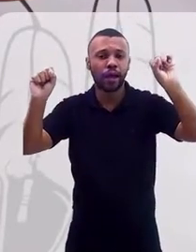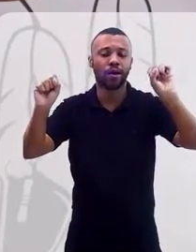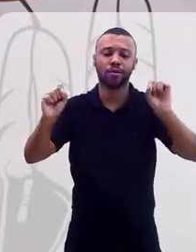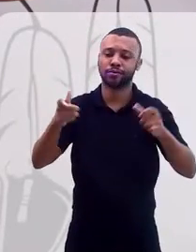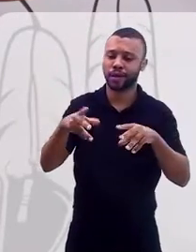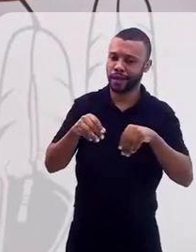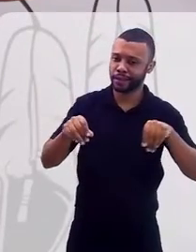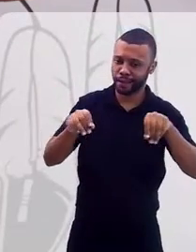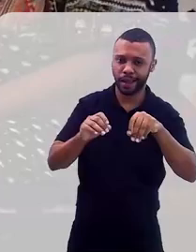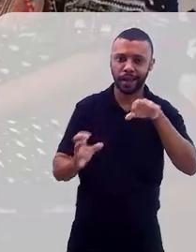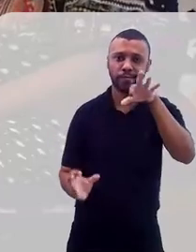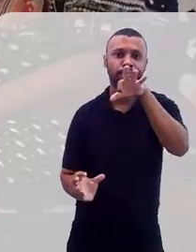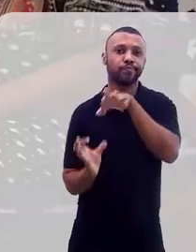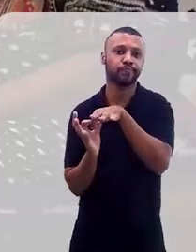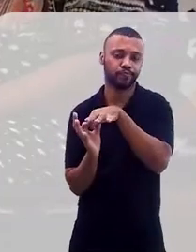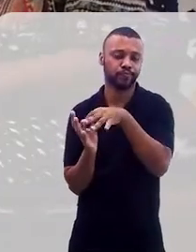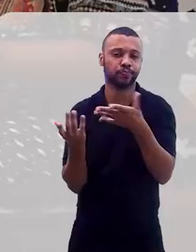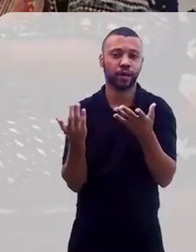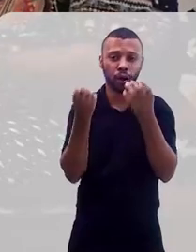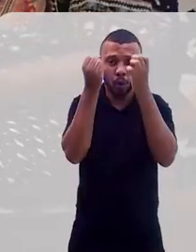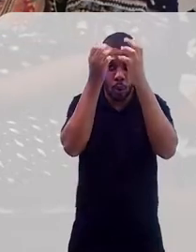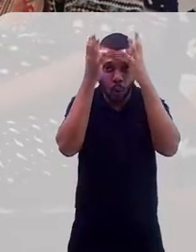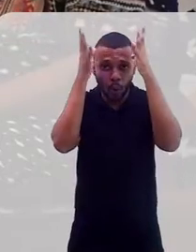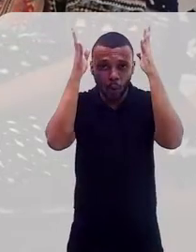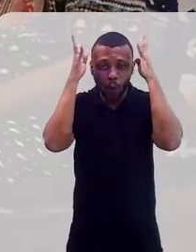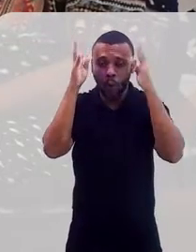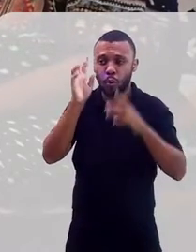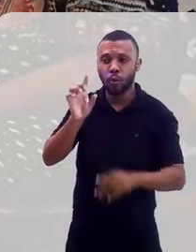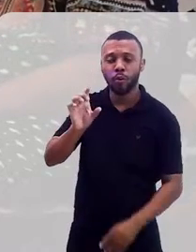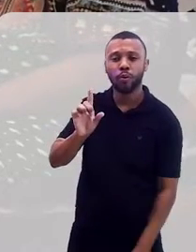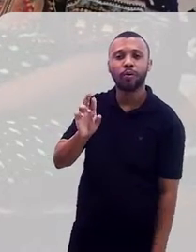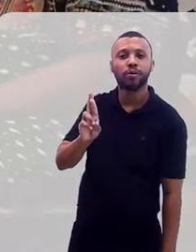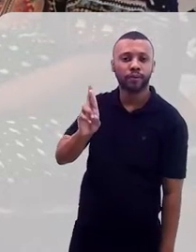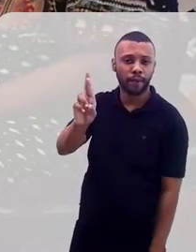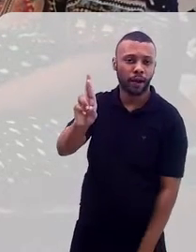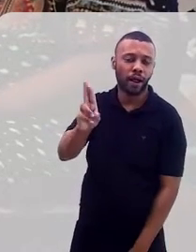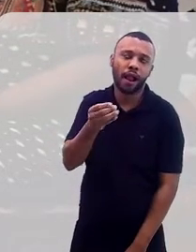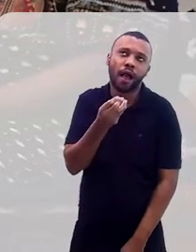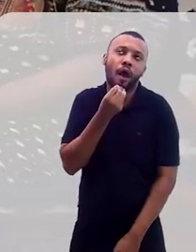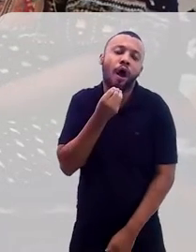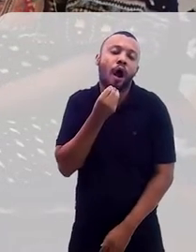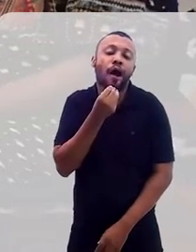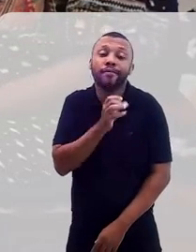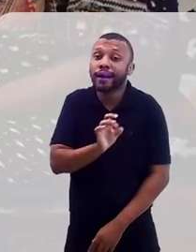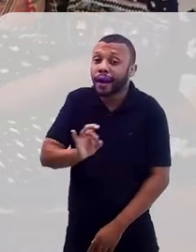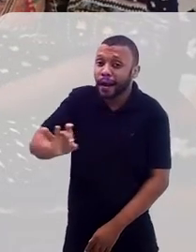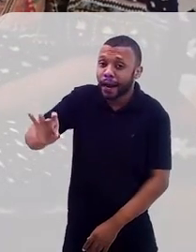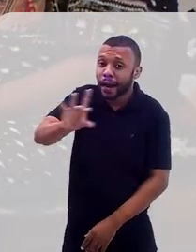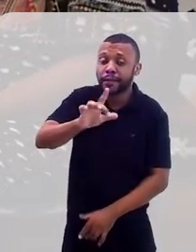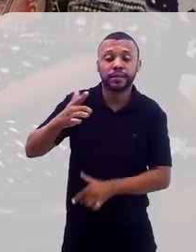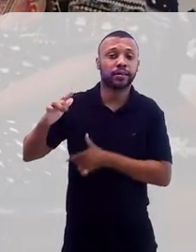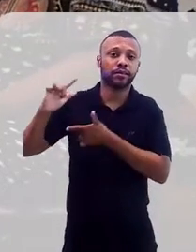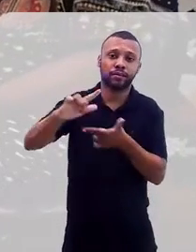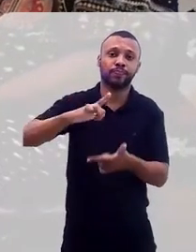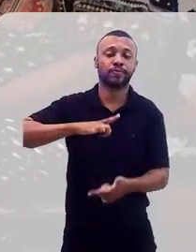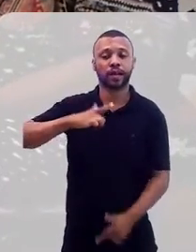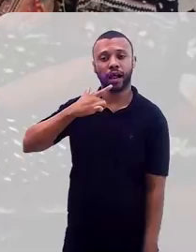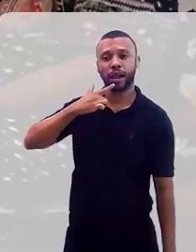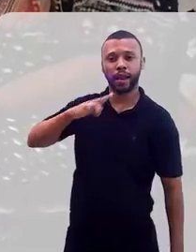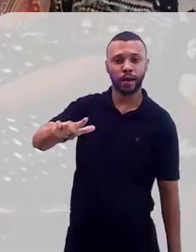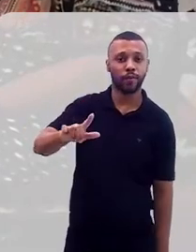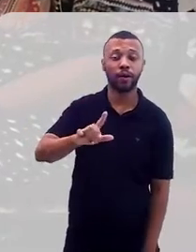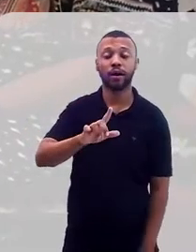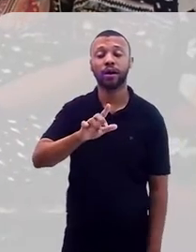céu e terra o chaman né É claro que cada tradição vai ter eh a sua própria língua e por exemplo o nosso